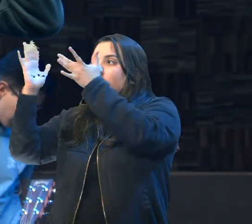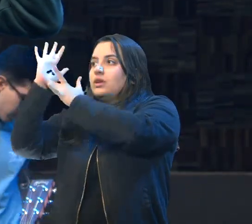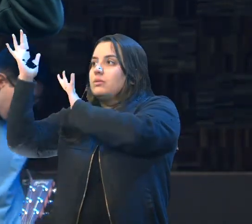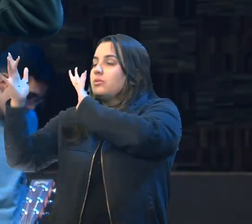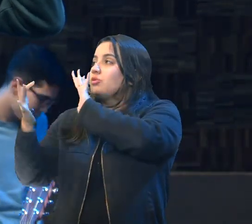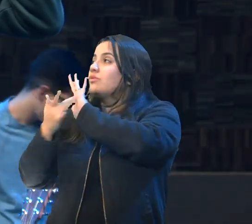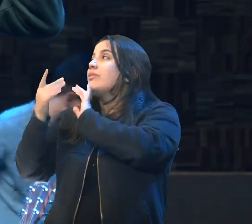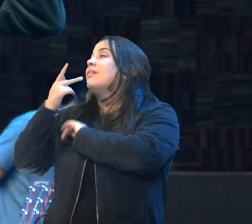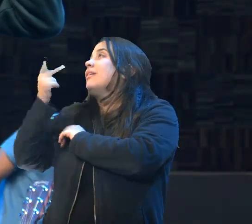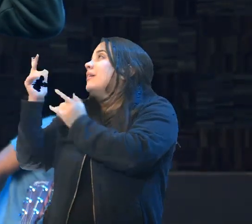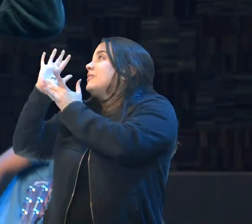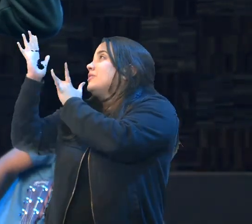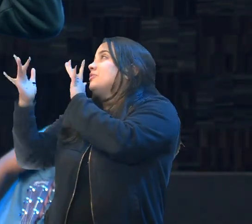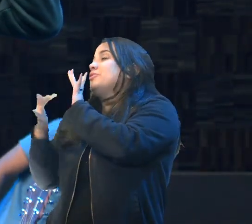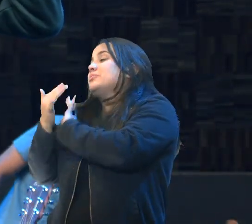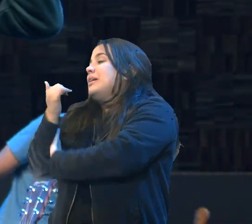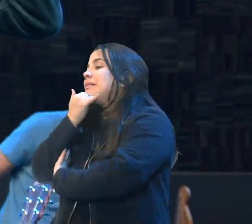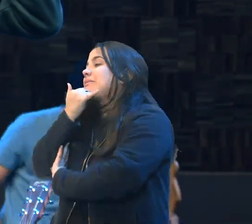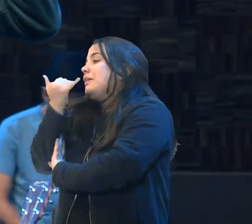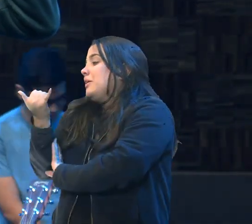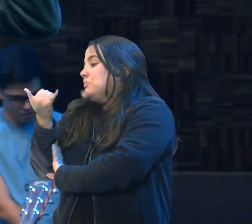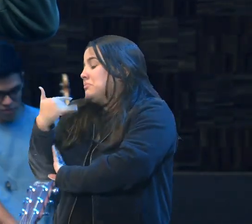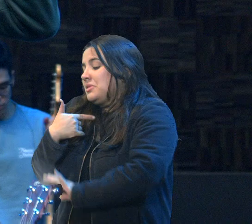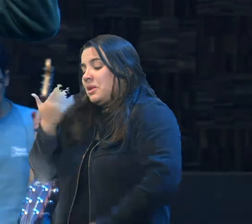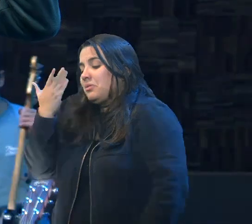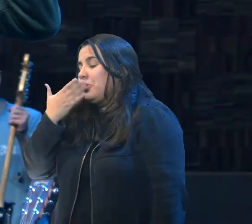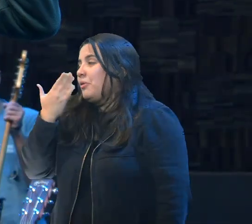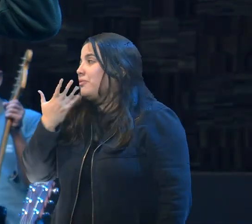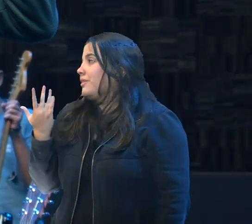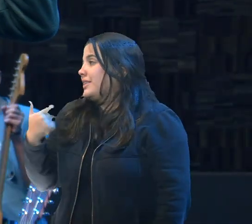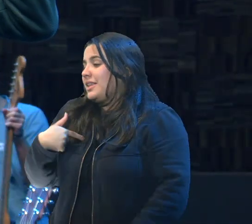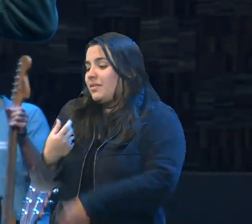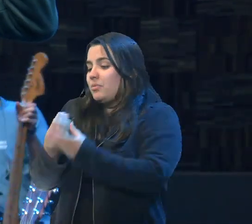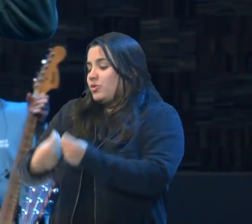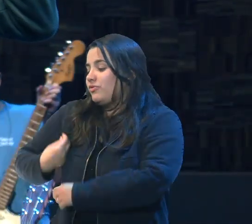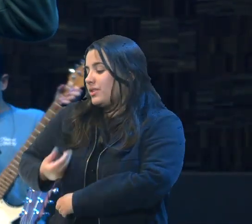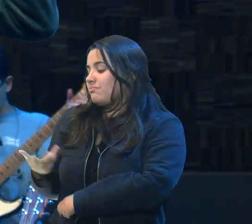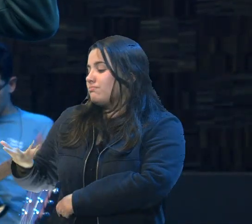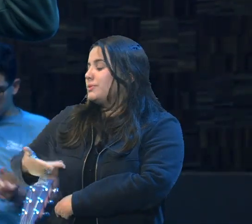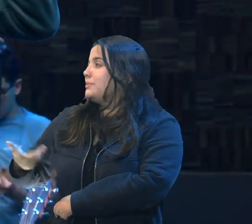Fala, Jesus, perdão, eu nem vi você entrando de tão corrido que estava.